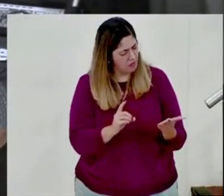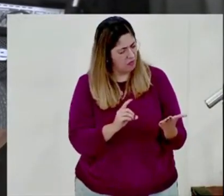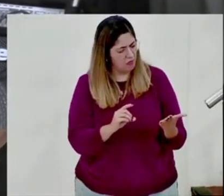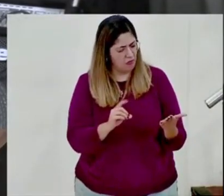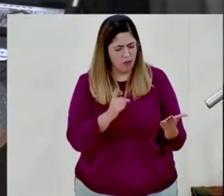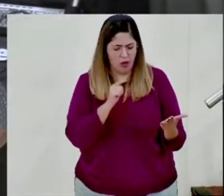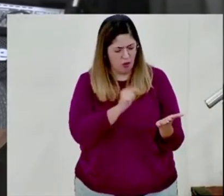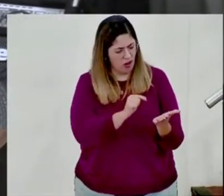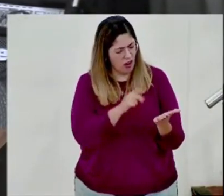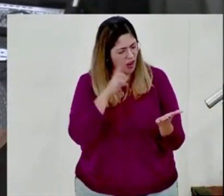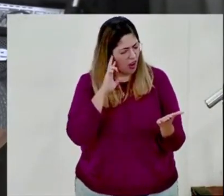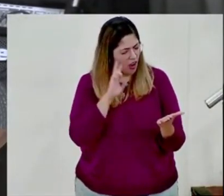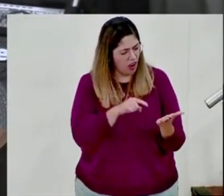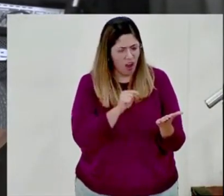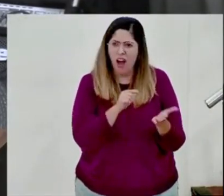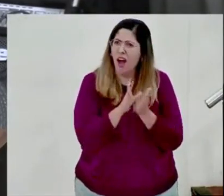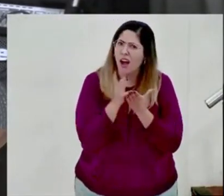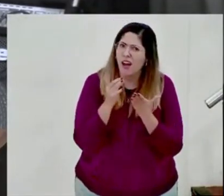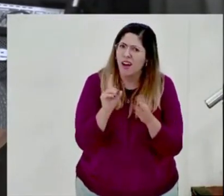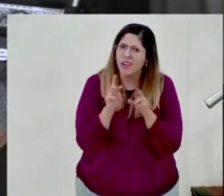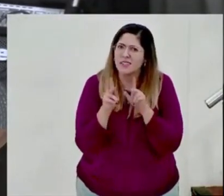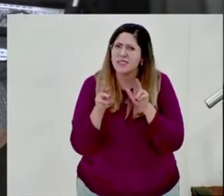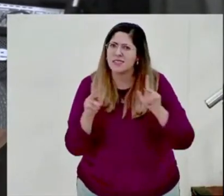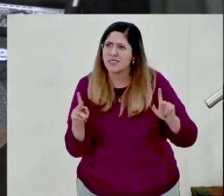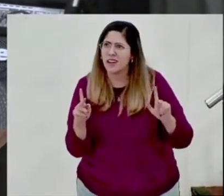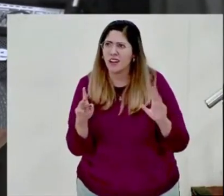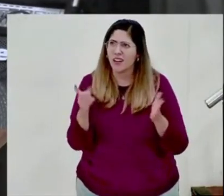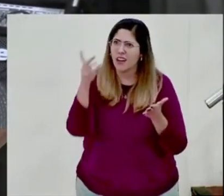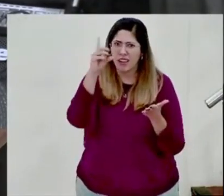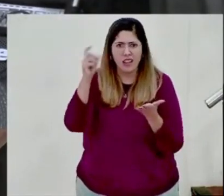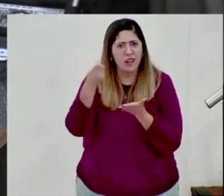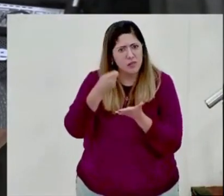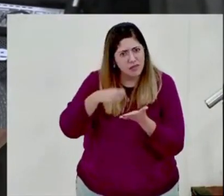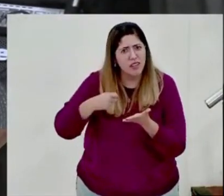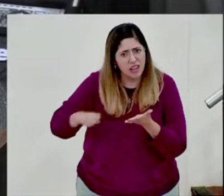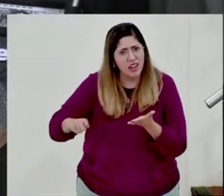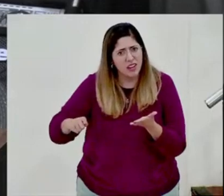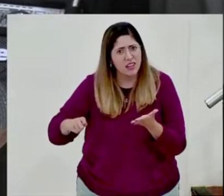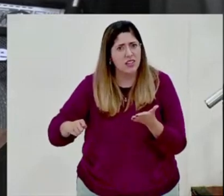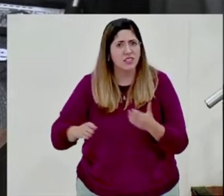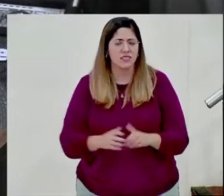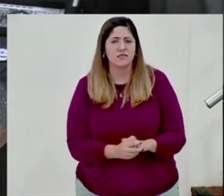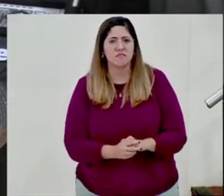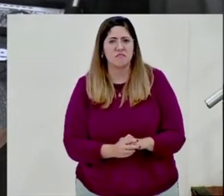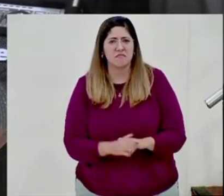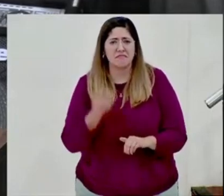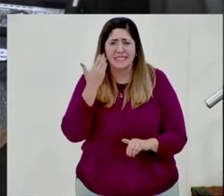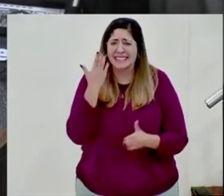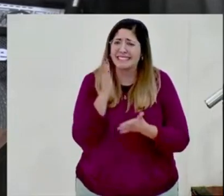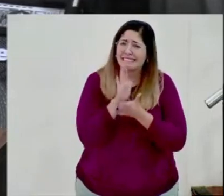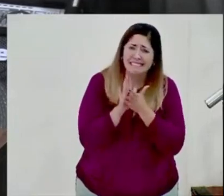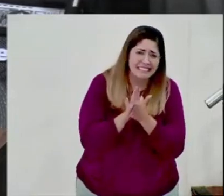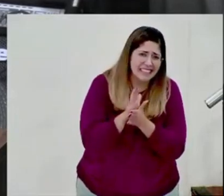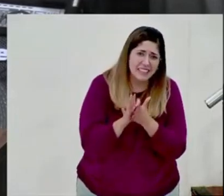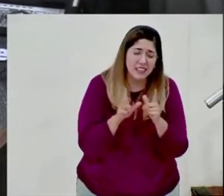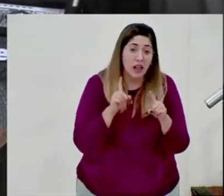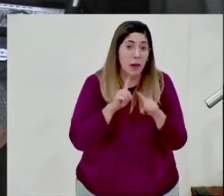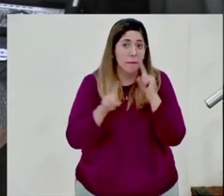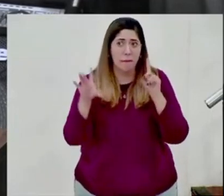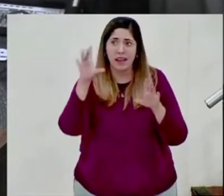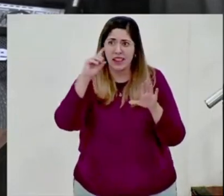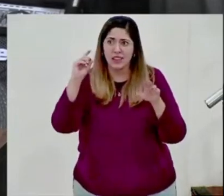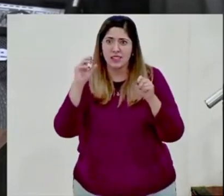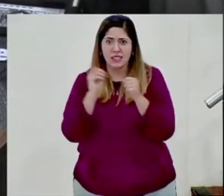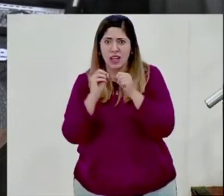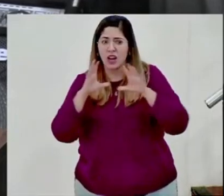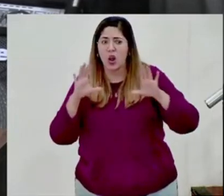livro. Esse livro aqui é Deus que escreveu. Eu não estava entendendo quase nada. Mas quando eu li que Deus criou o